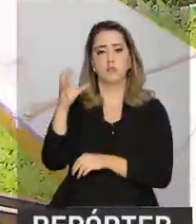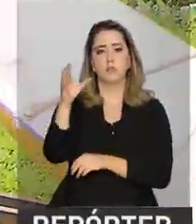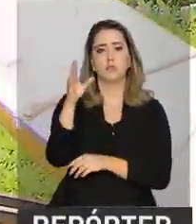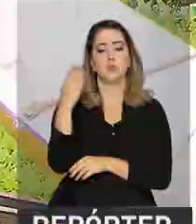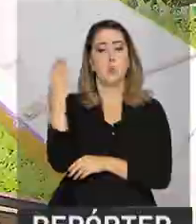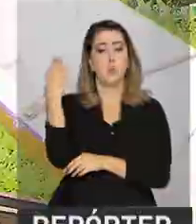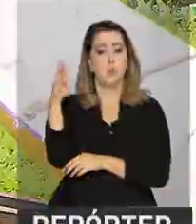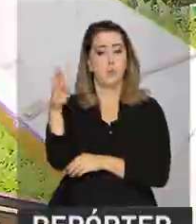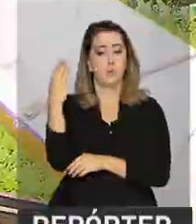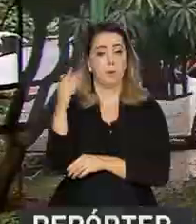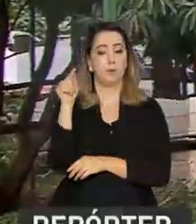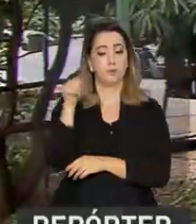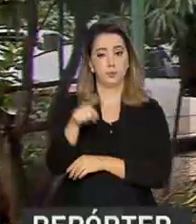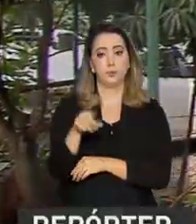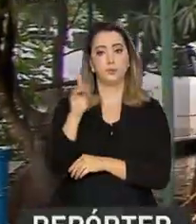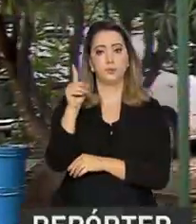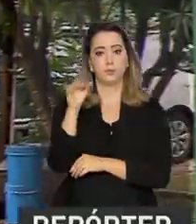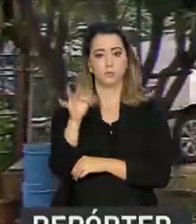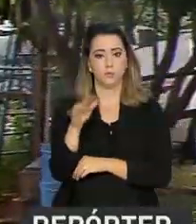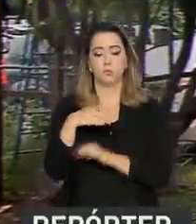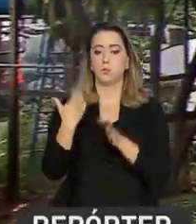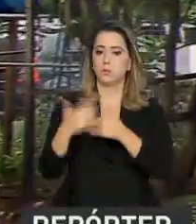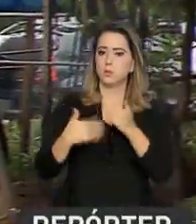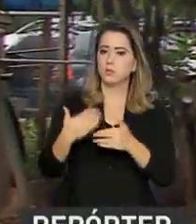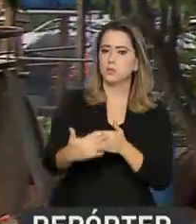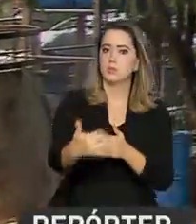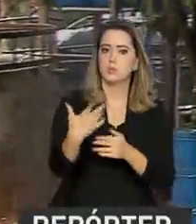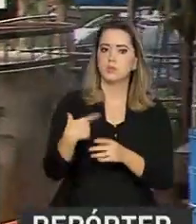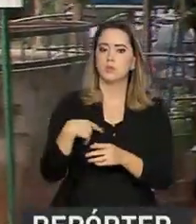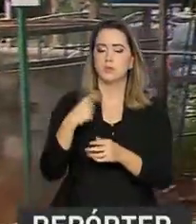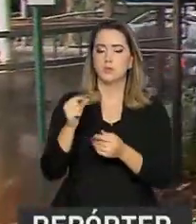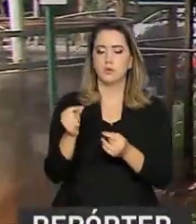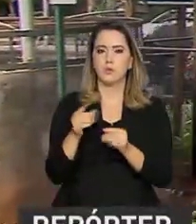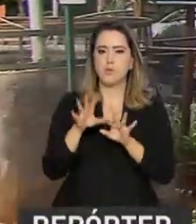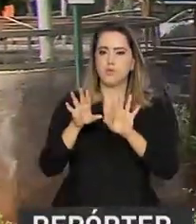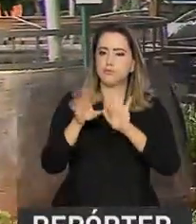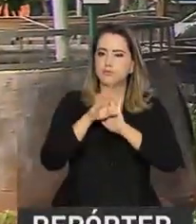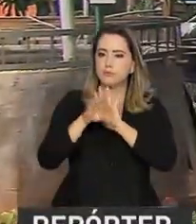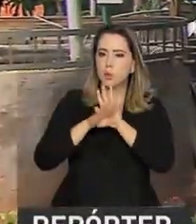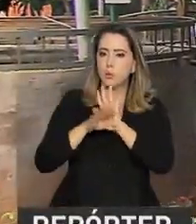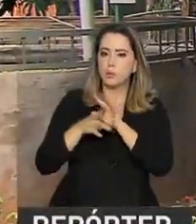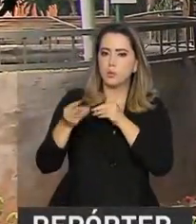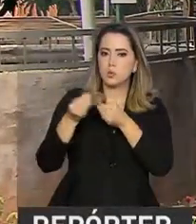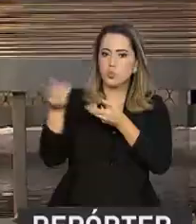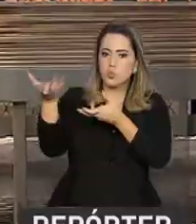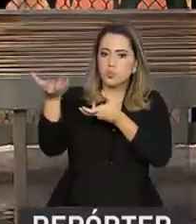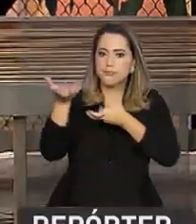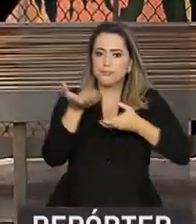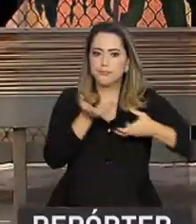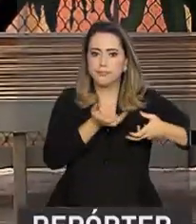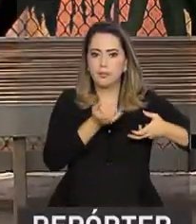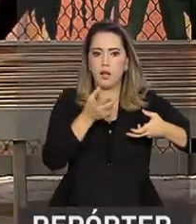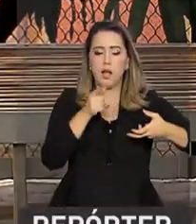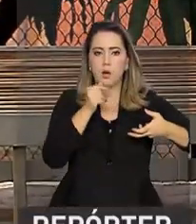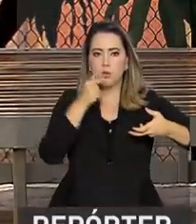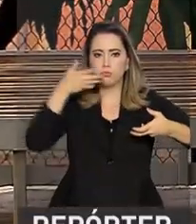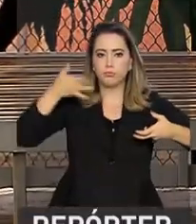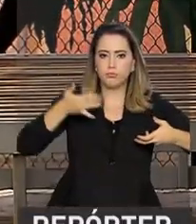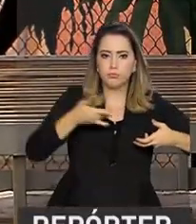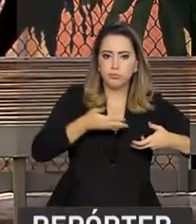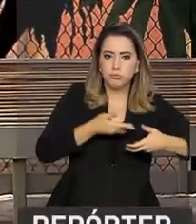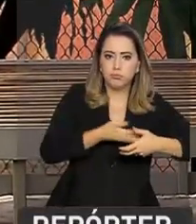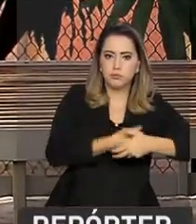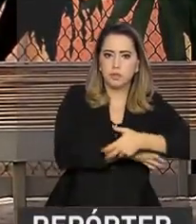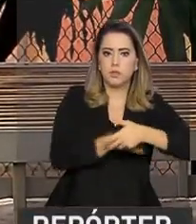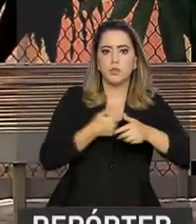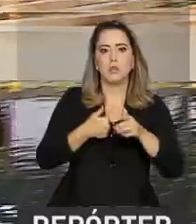pública do Distrito Federal, desenvolveu um projeto de captação de água da chuva no local em que trabalha. A água, que antes